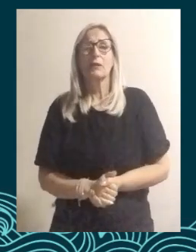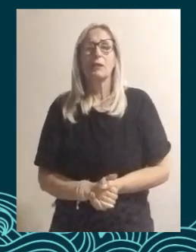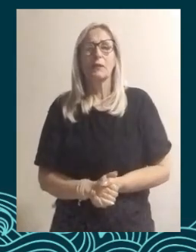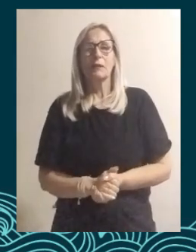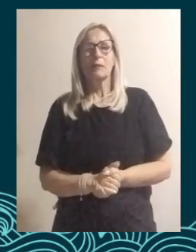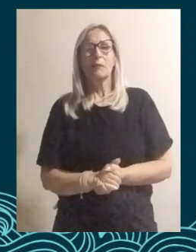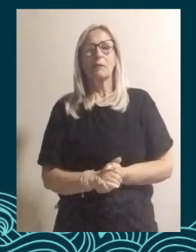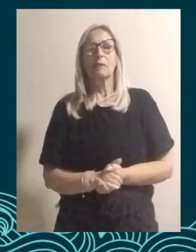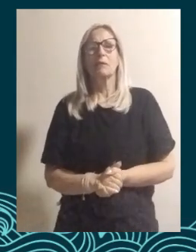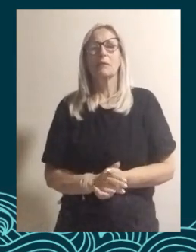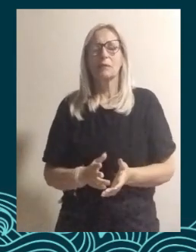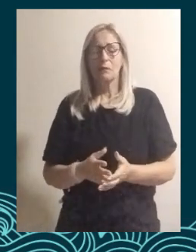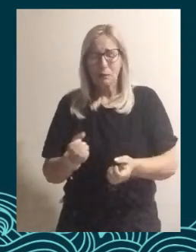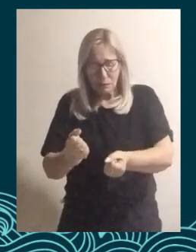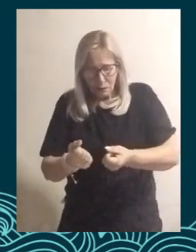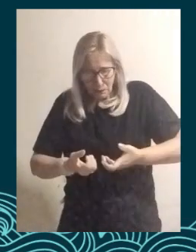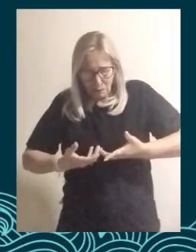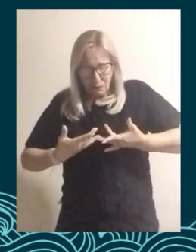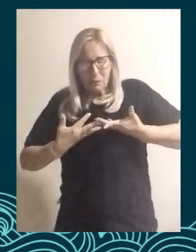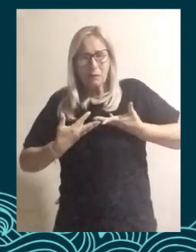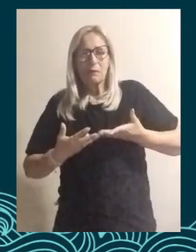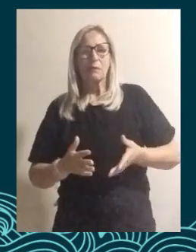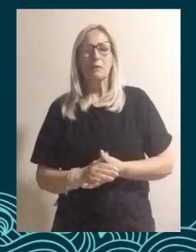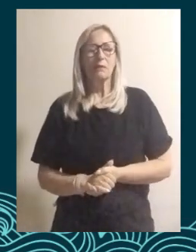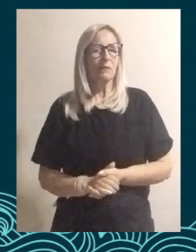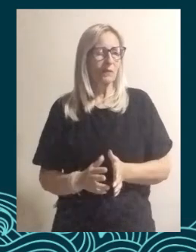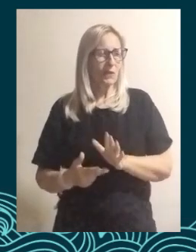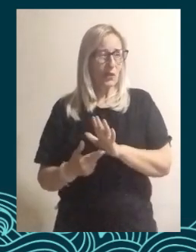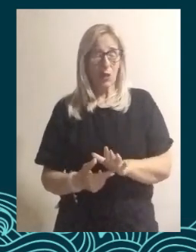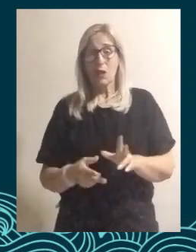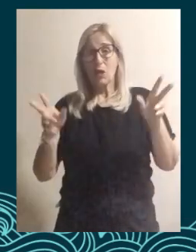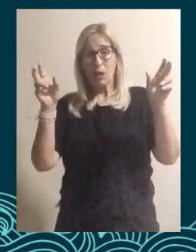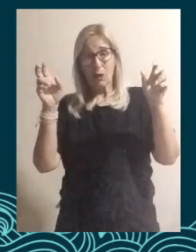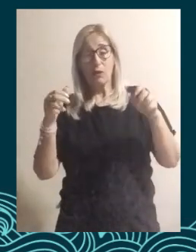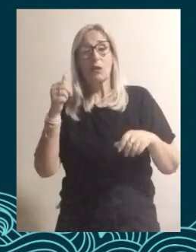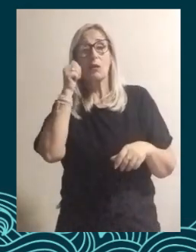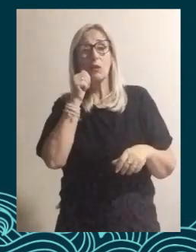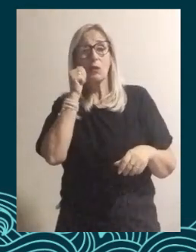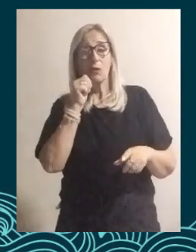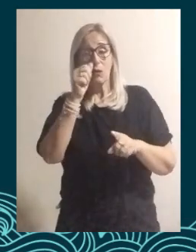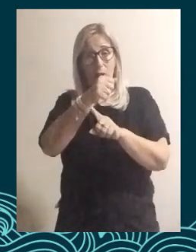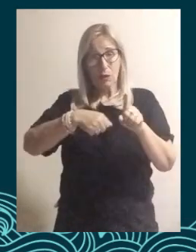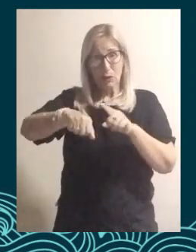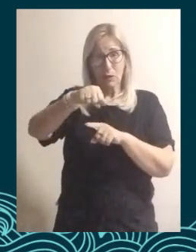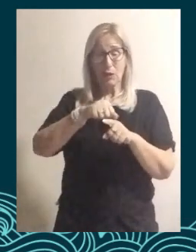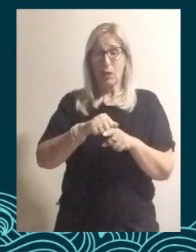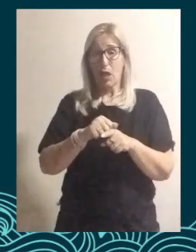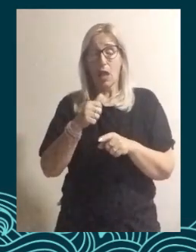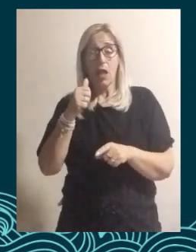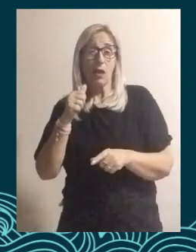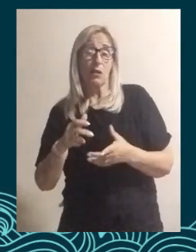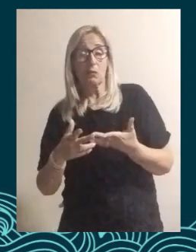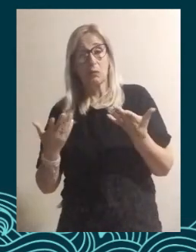e Crescer e Partir. Então, inspirador também esse título, né? A gente levou para mulheres de